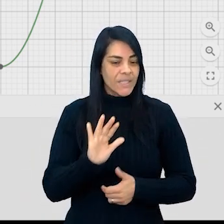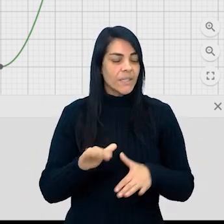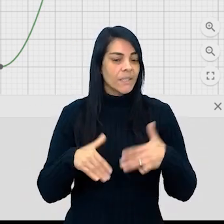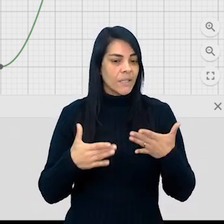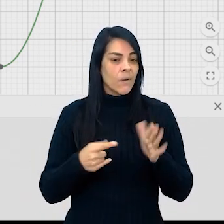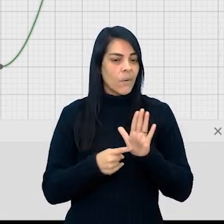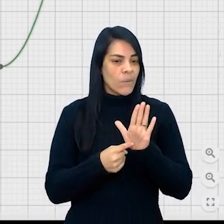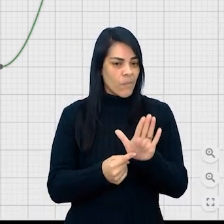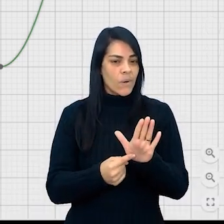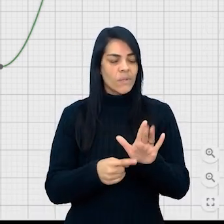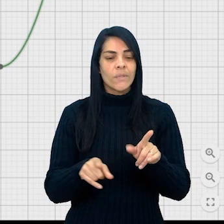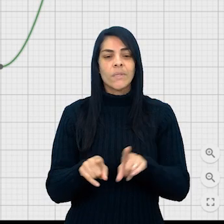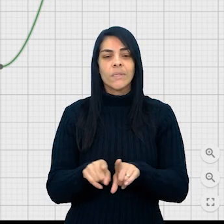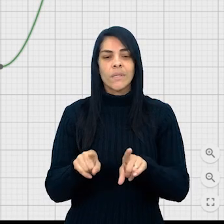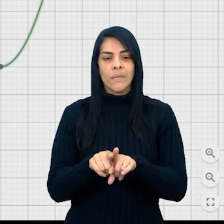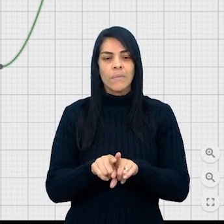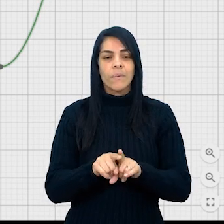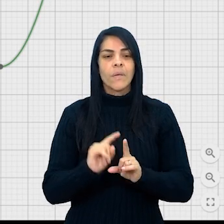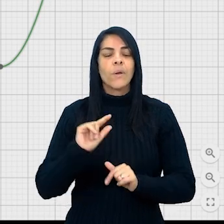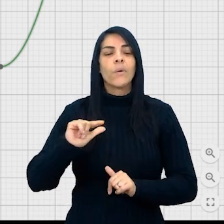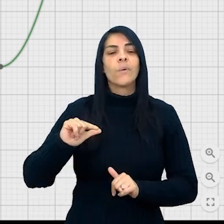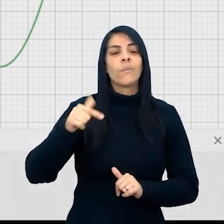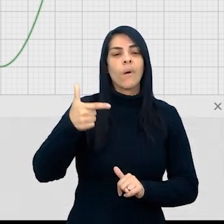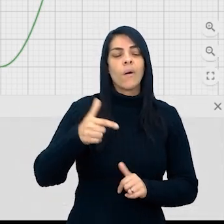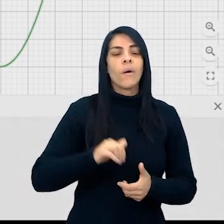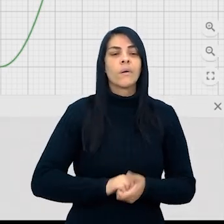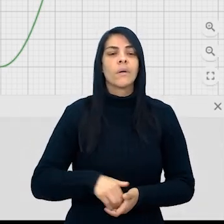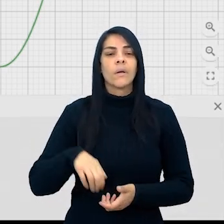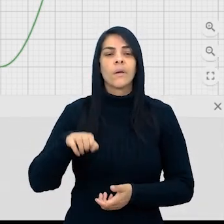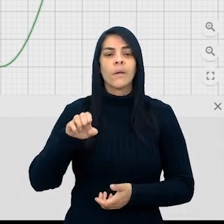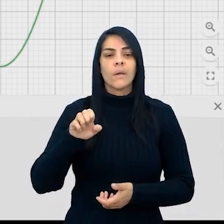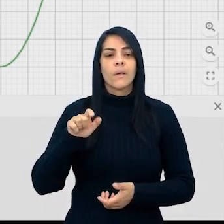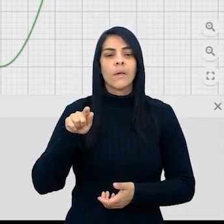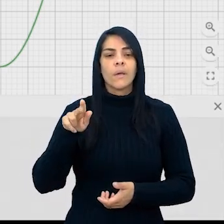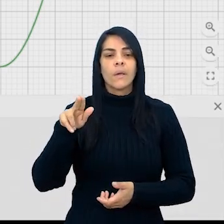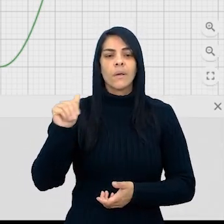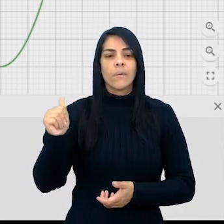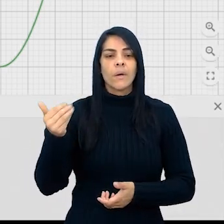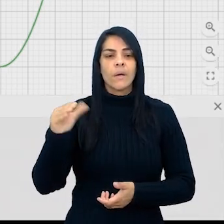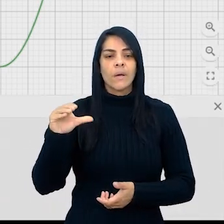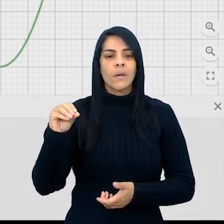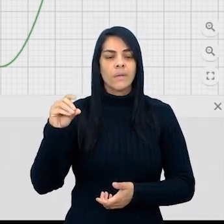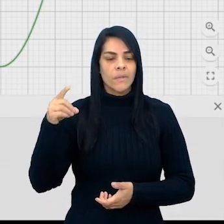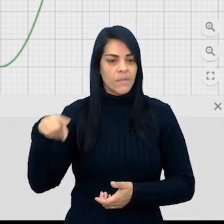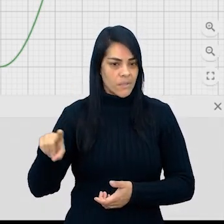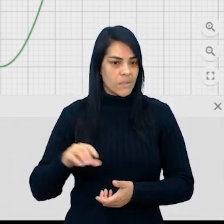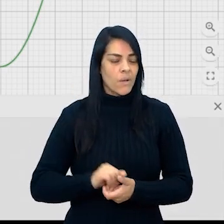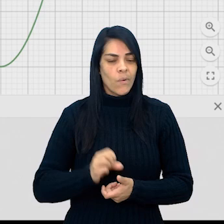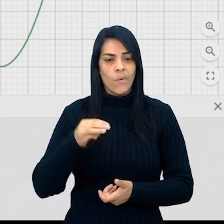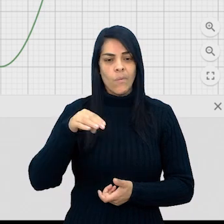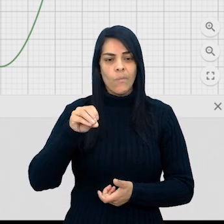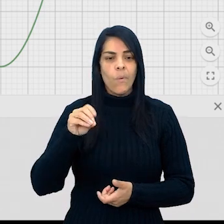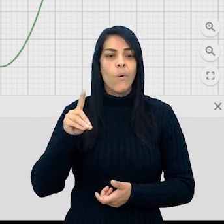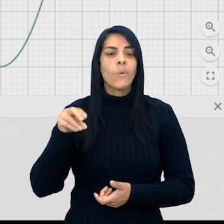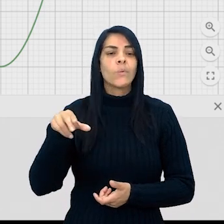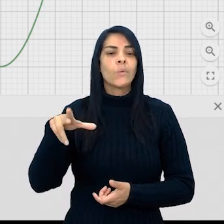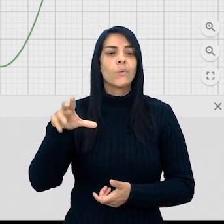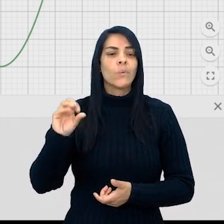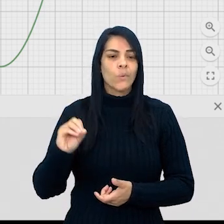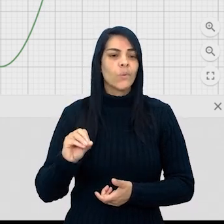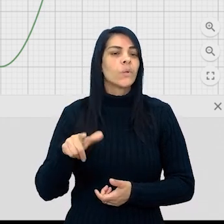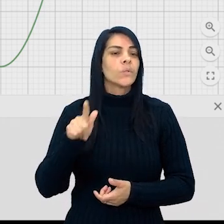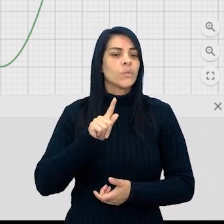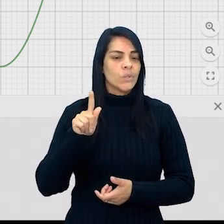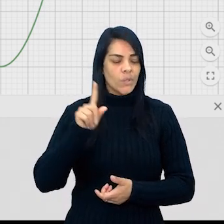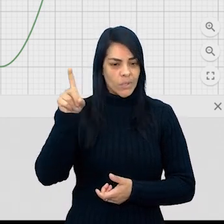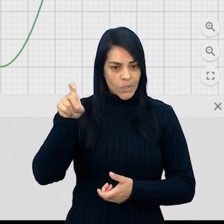apresente uma próxima equação já com o conceito de módulo. Vamos chamar ela de g de x,